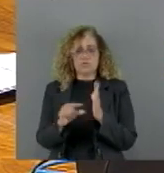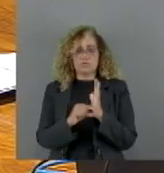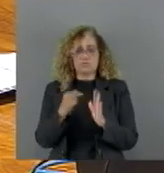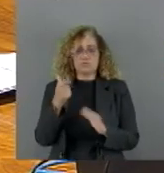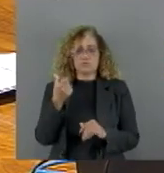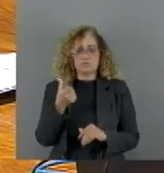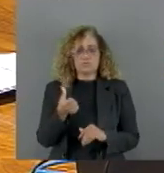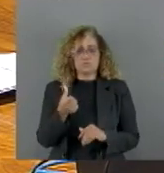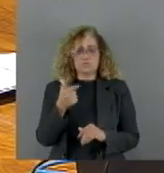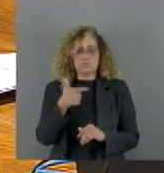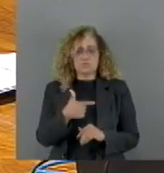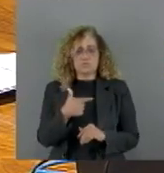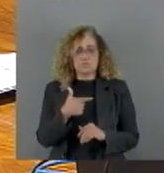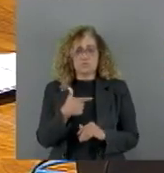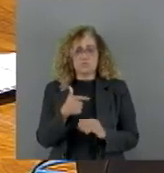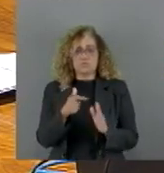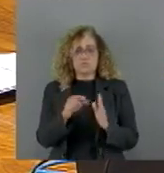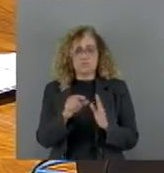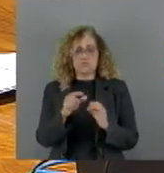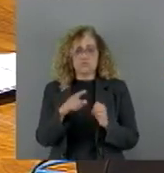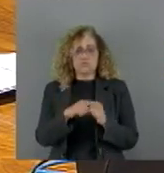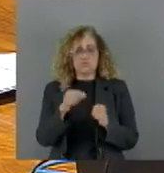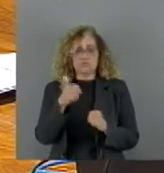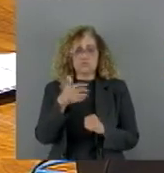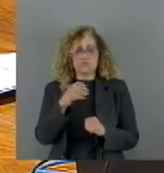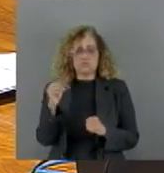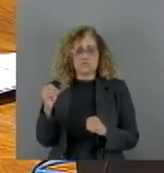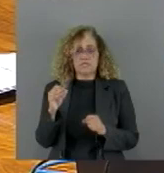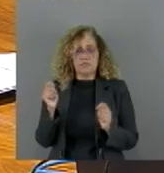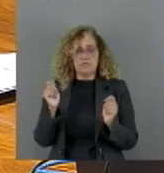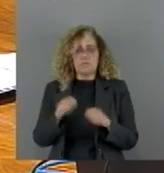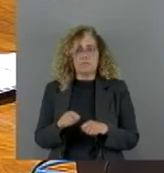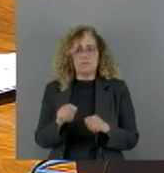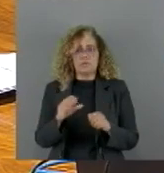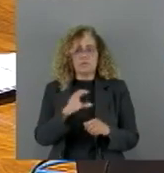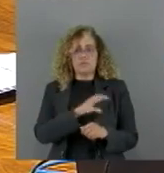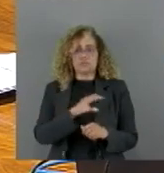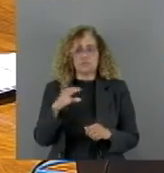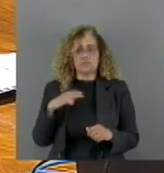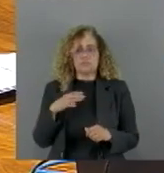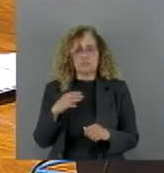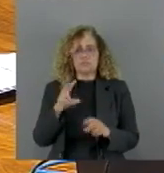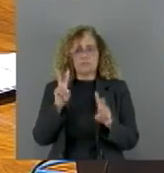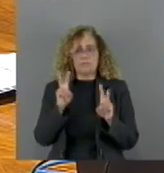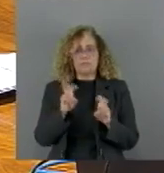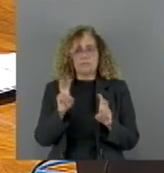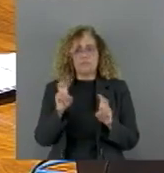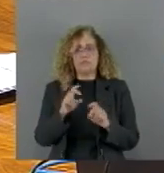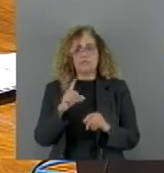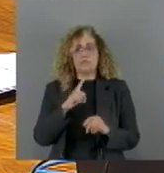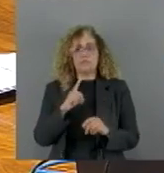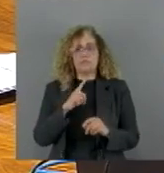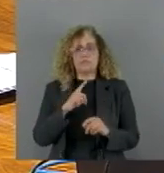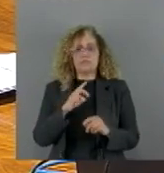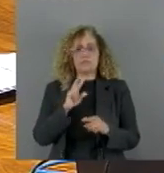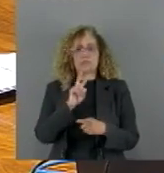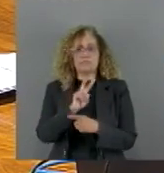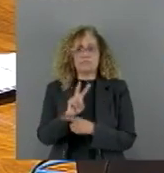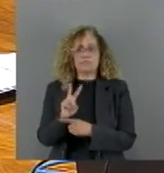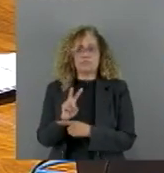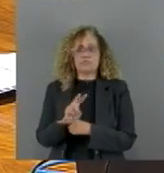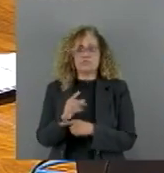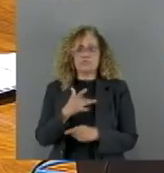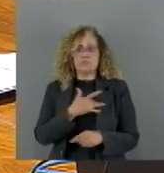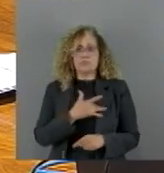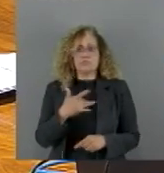100 do Regimento Interno do Senado Federal, compete a essa comissão opinar sobre matérias que digam respeito à proteção e defesa da